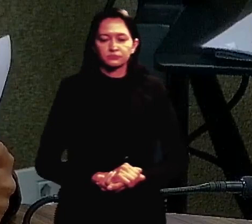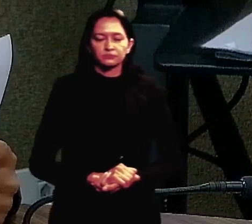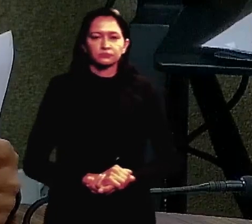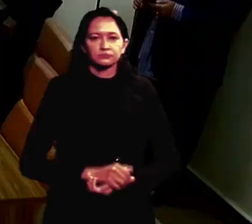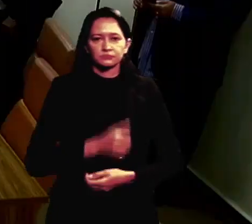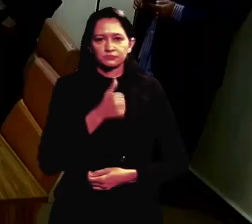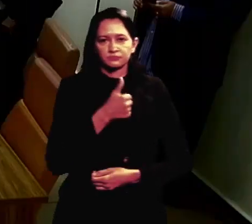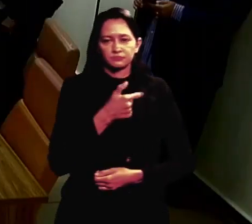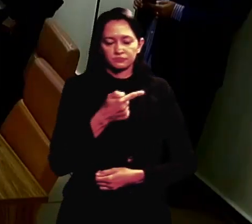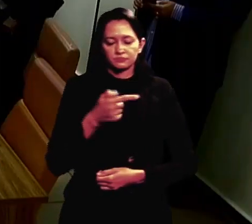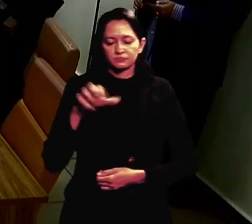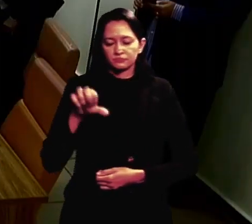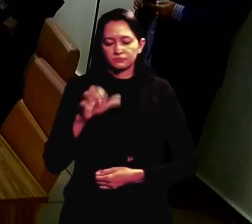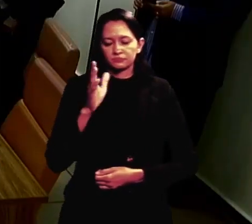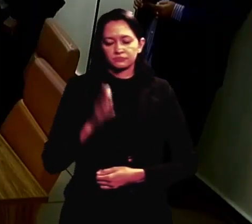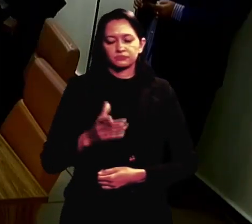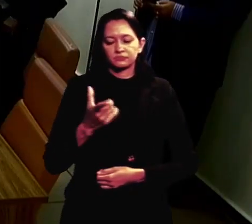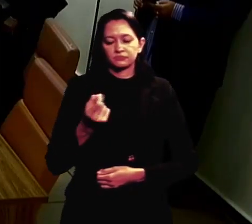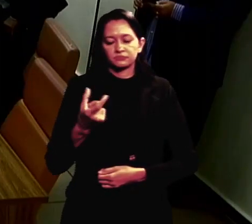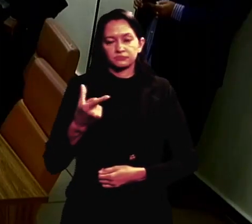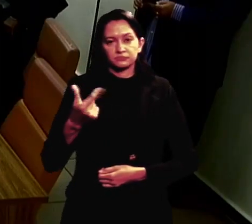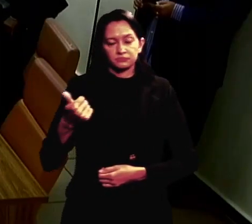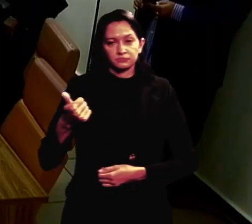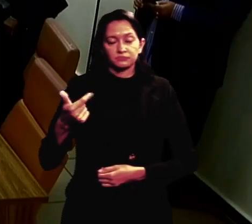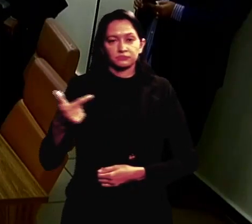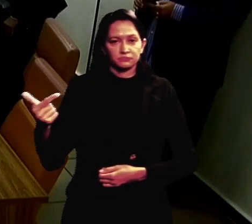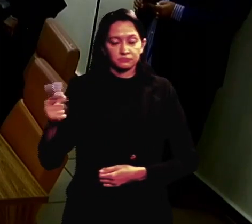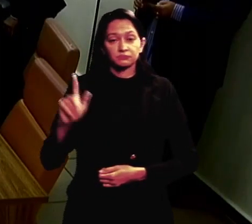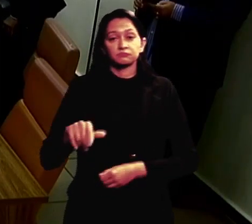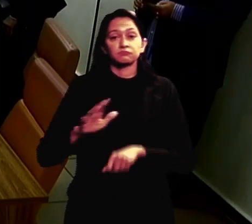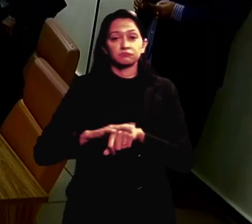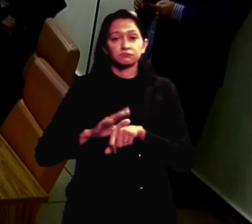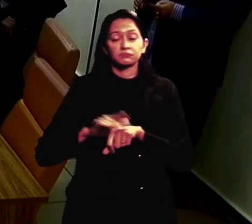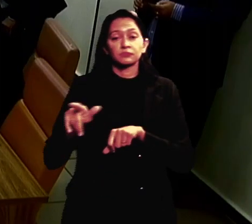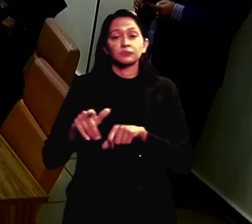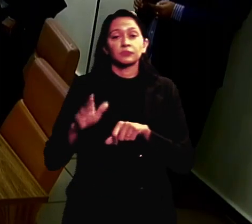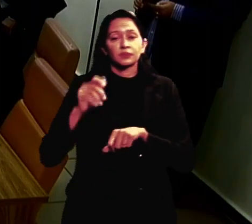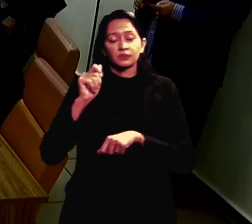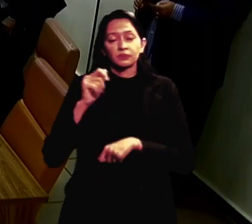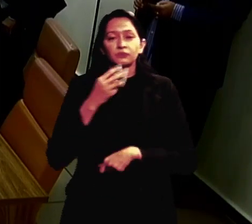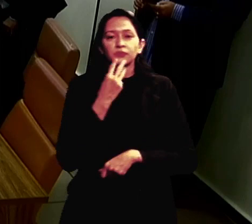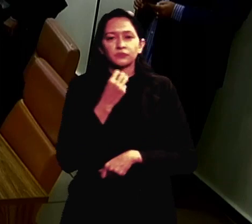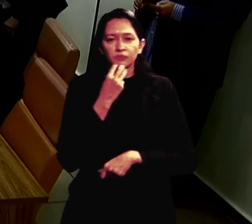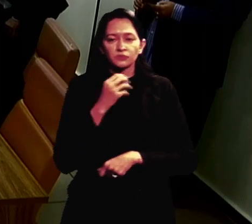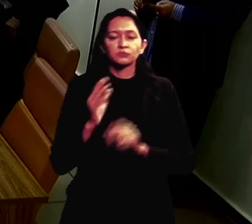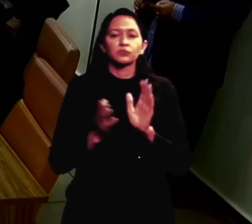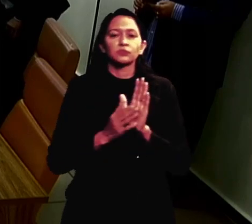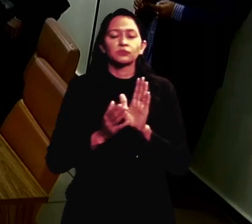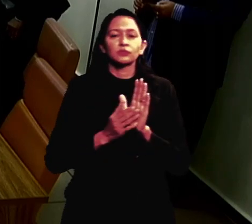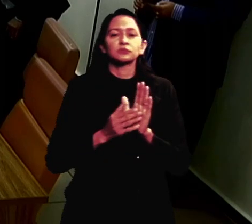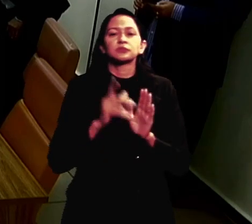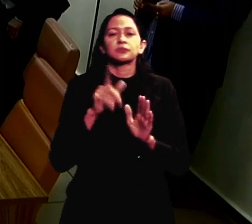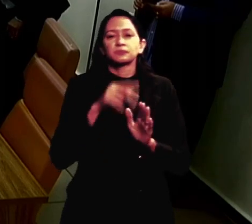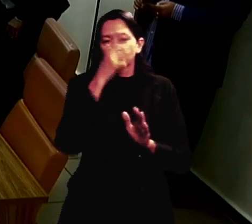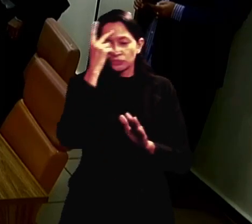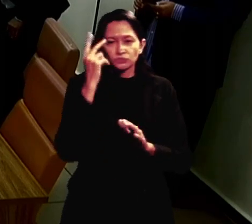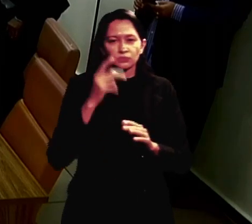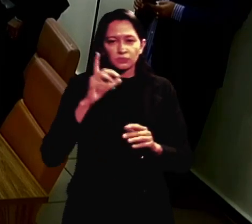179/22, que dispõe sobre cotas para pessoas com deficiência em cargos concessionados pelo Executivo e Legislativo Municipal de outras